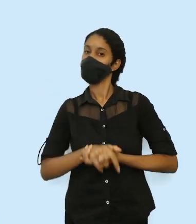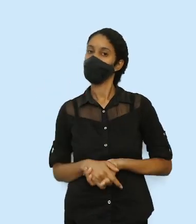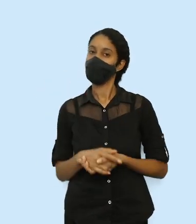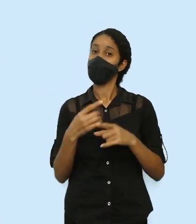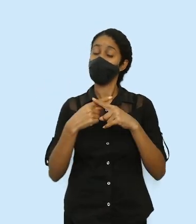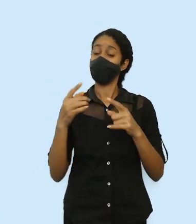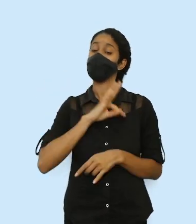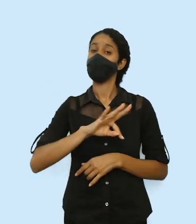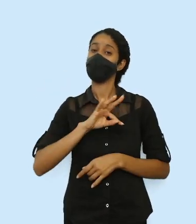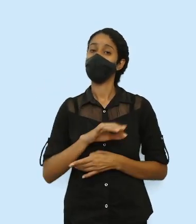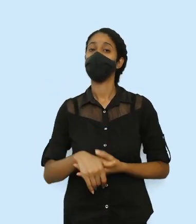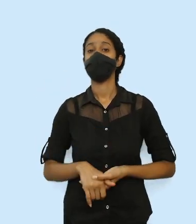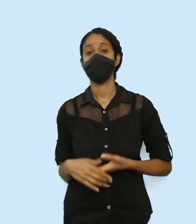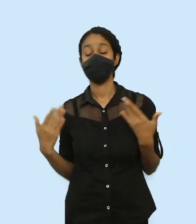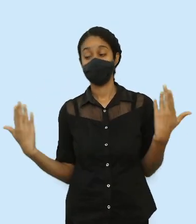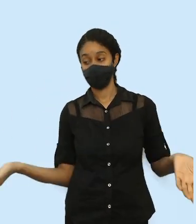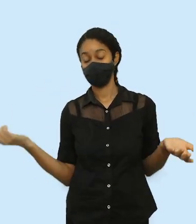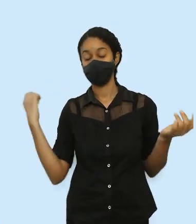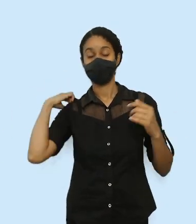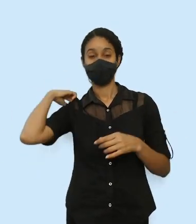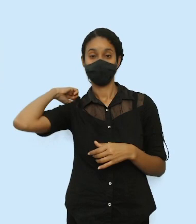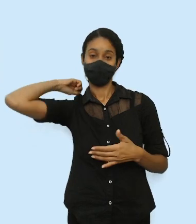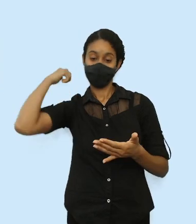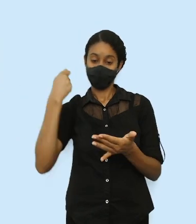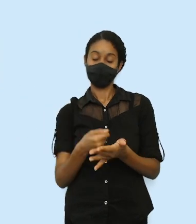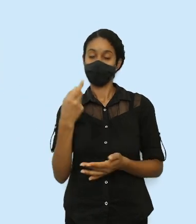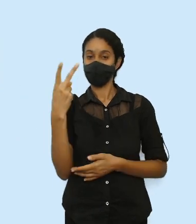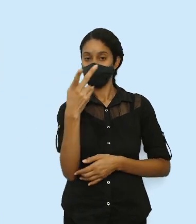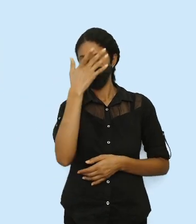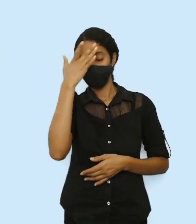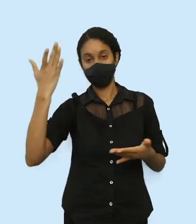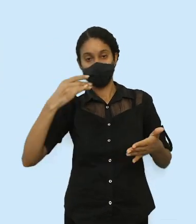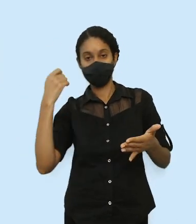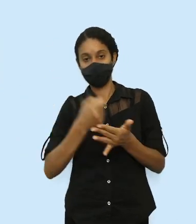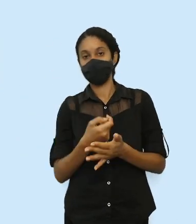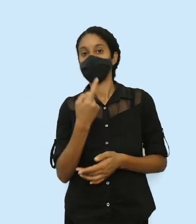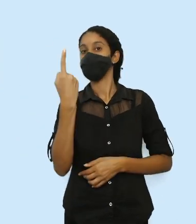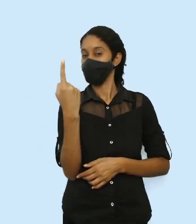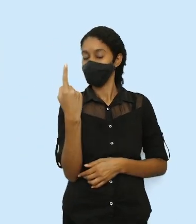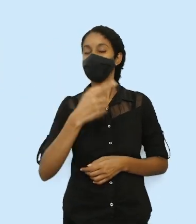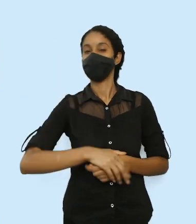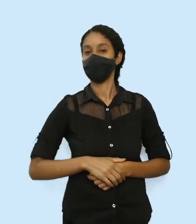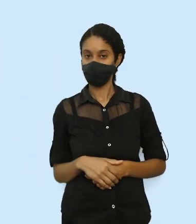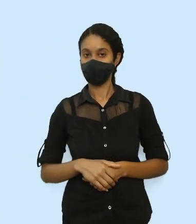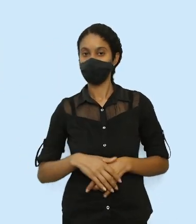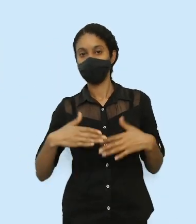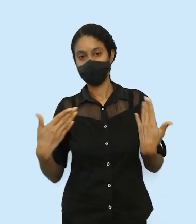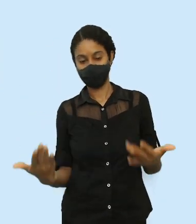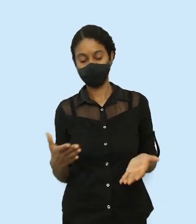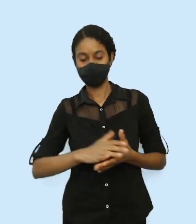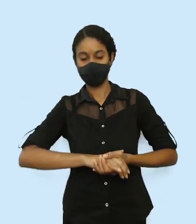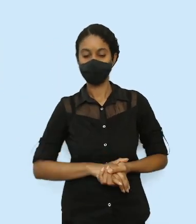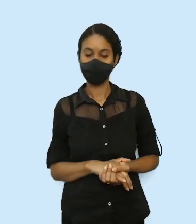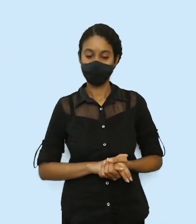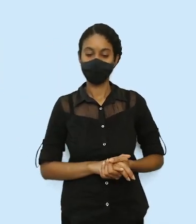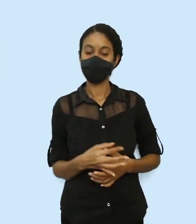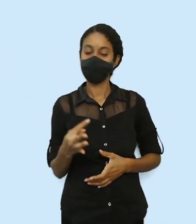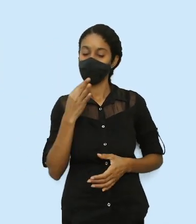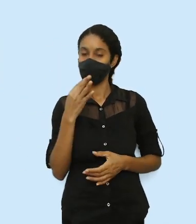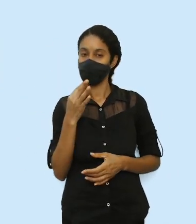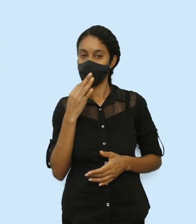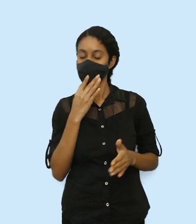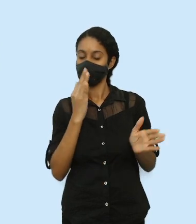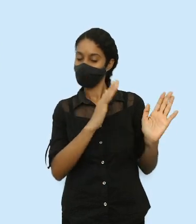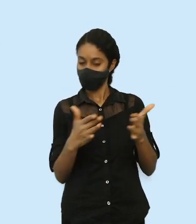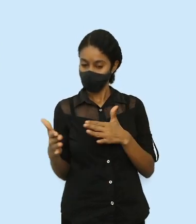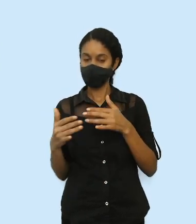o salário? Ou seja, o salário que era pago para duas pessoas vai ser pago agora para uma só. Então, a questão de conhecer o